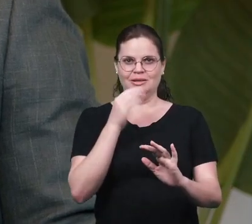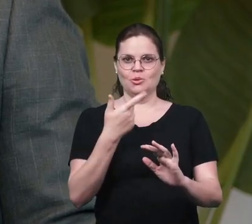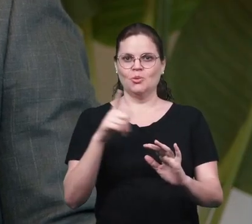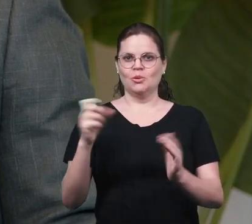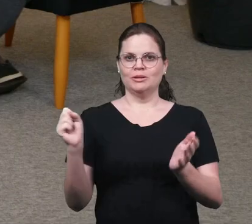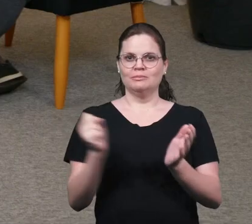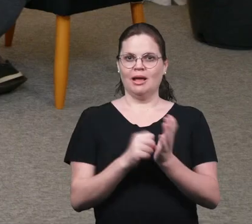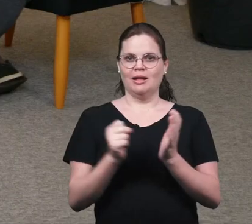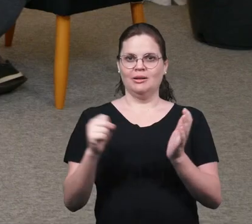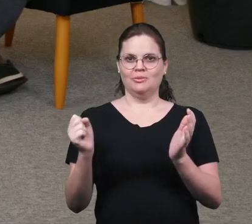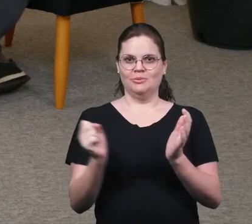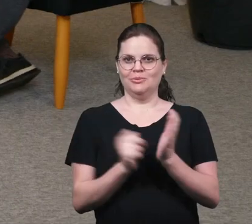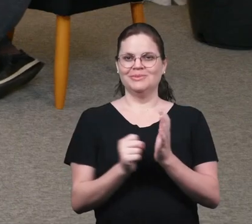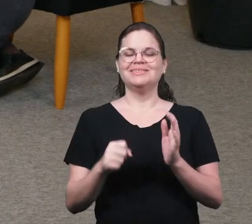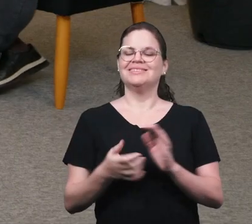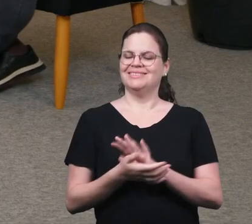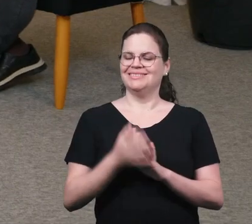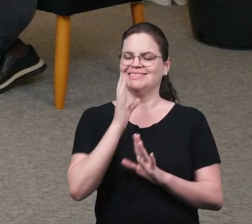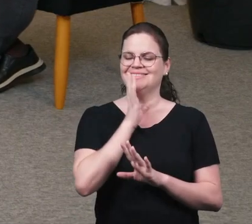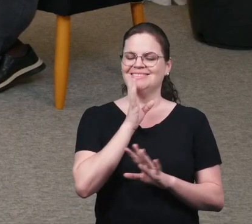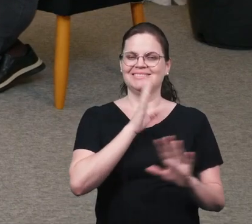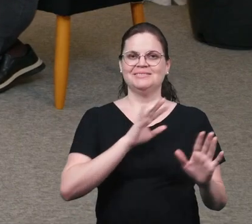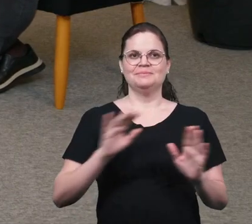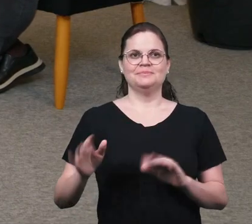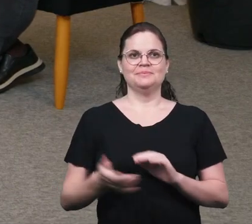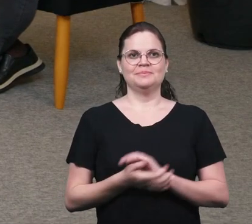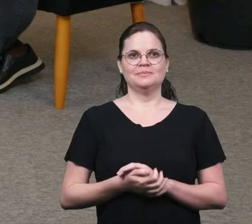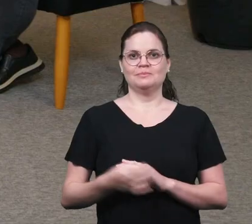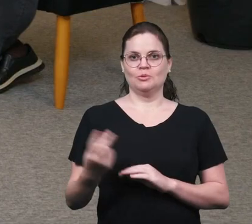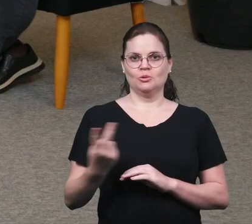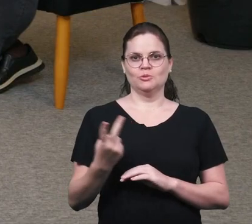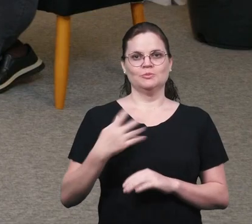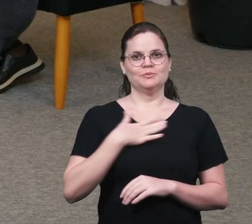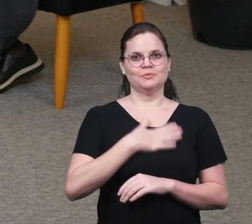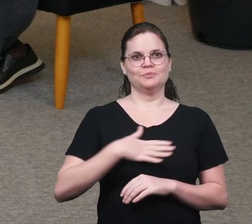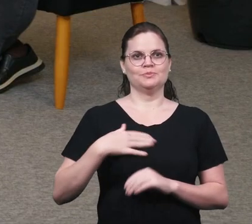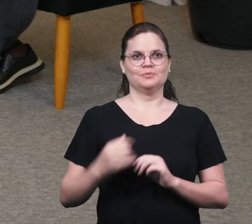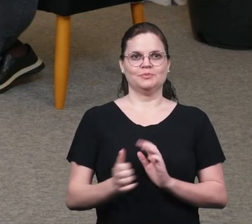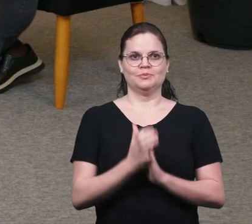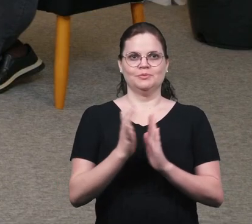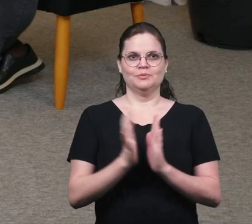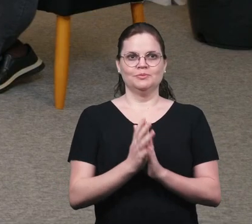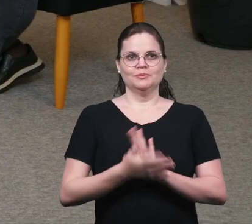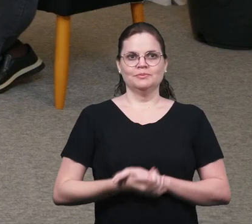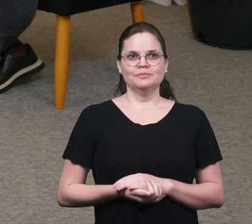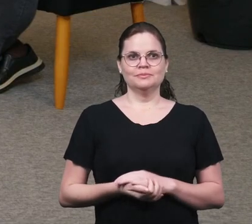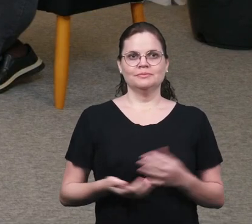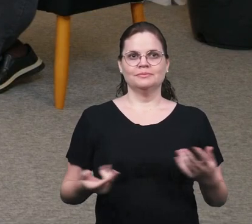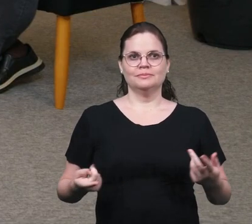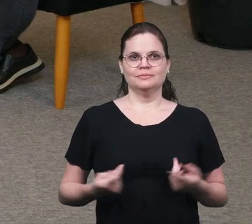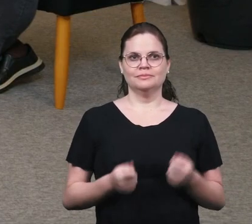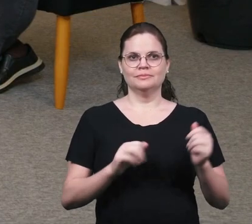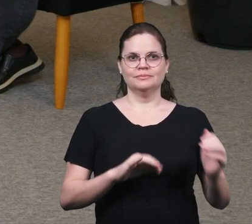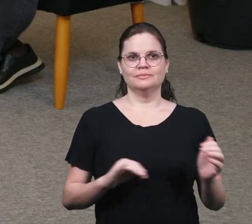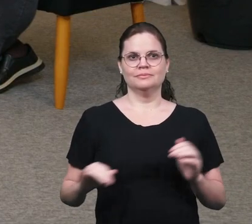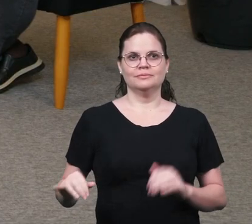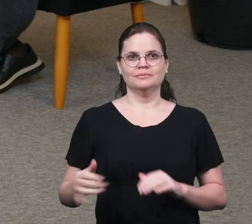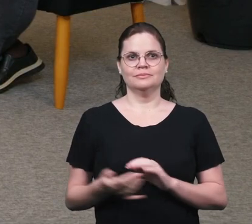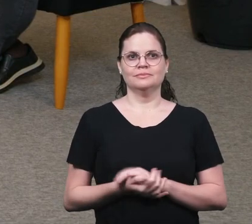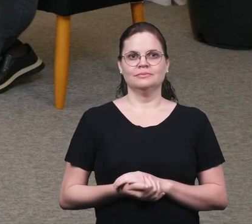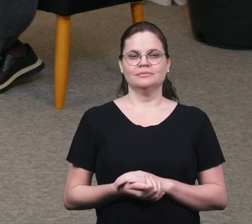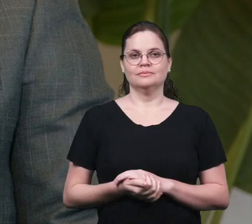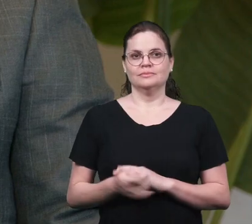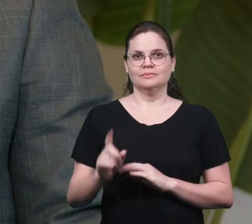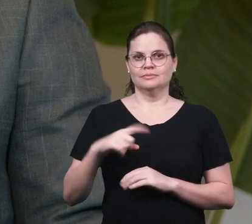meia-lua. Exatamente. Isso aí. Dois envolvidos com louvor na casa do Senhor. Maravilha. Amém. Bem,